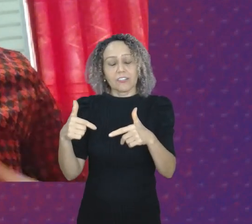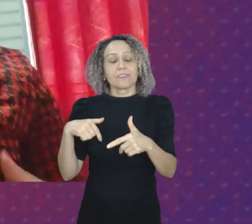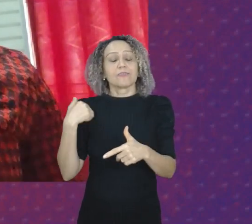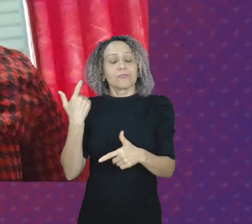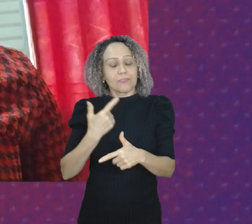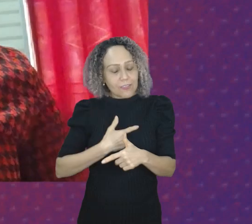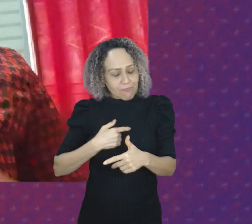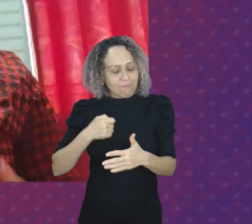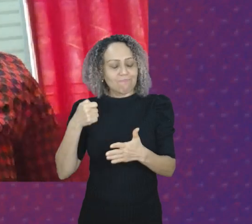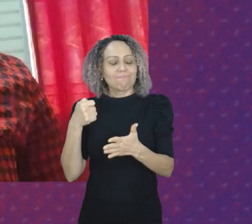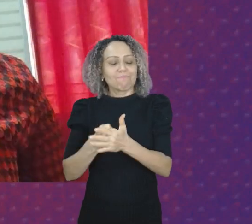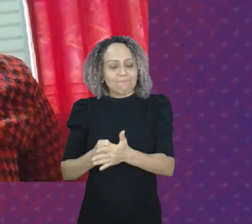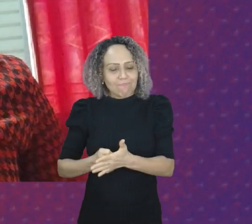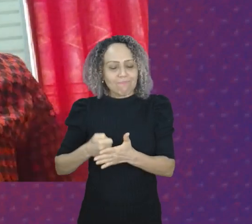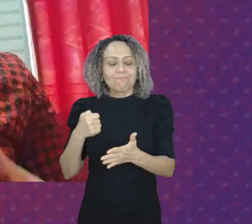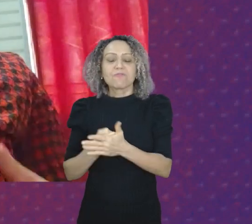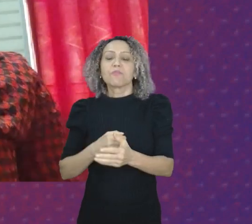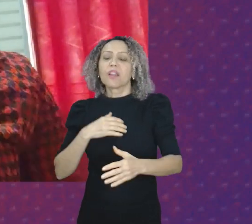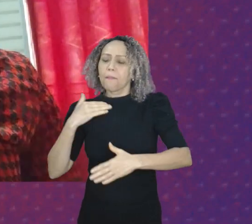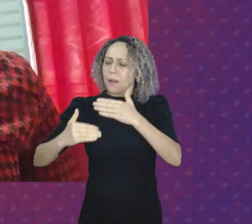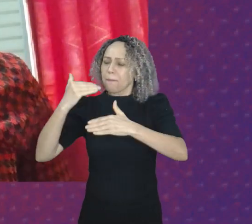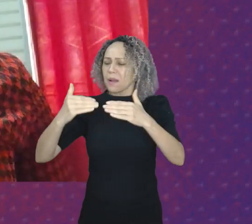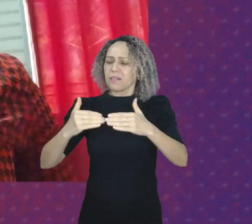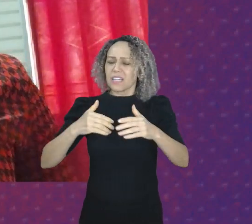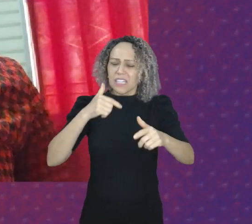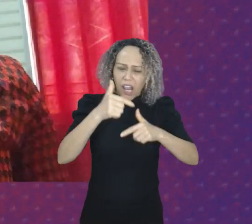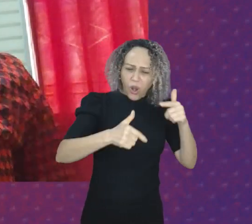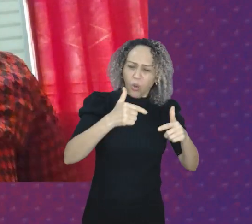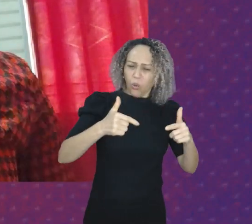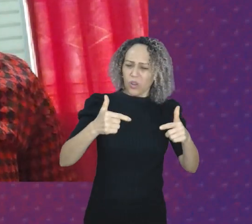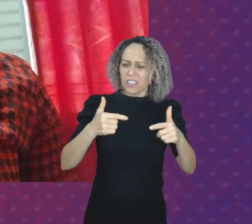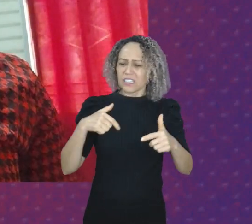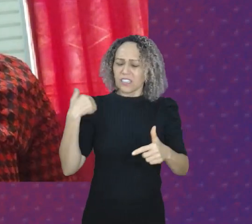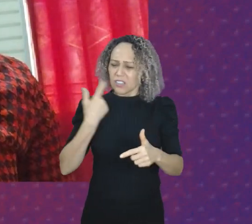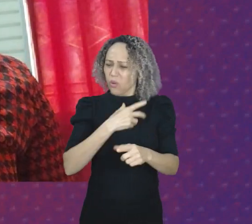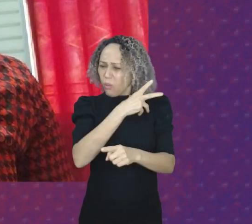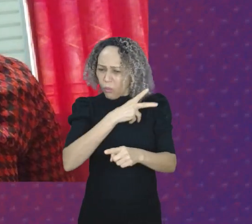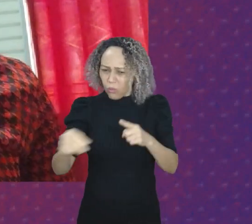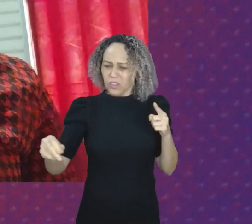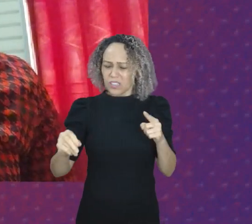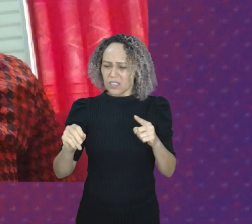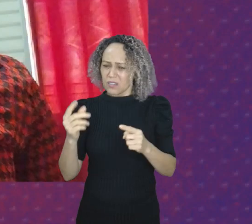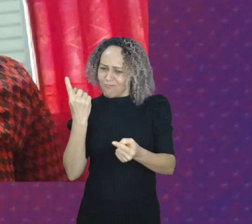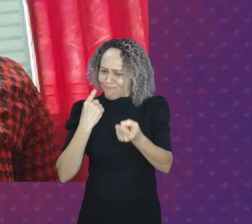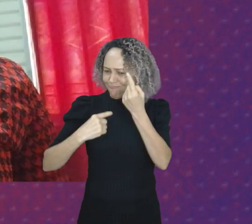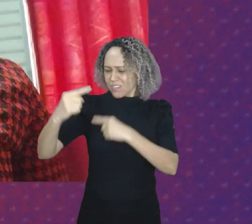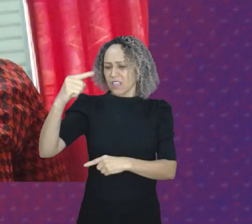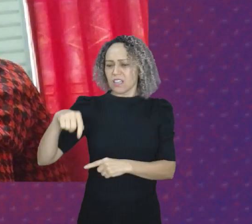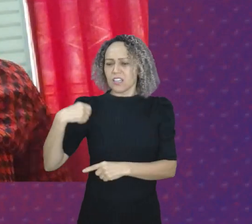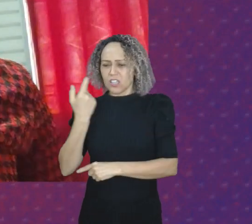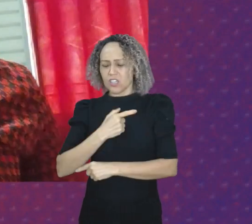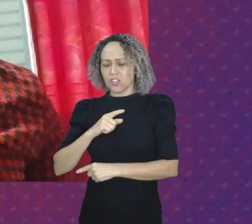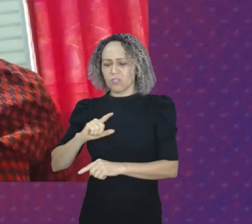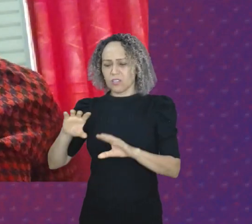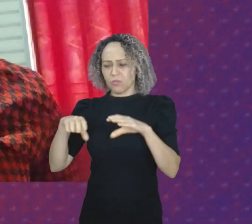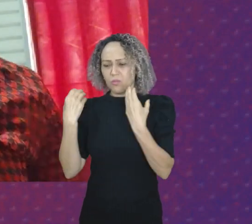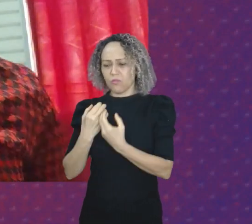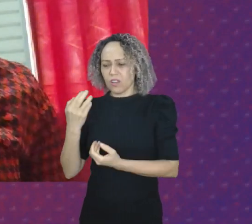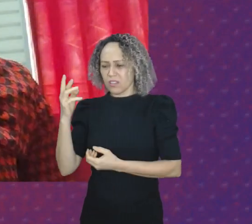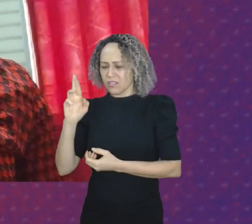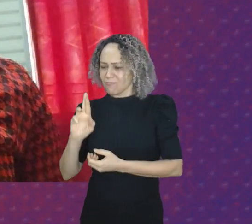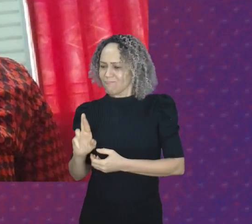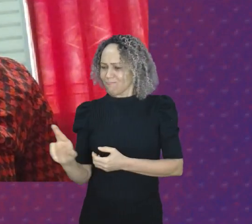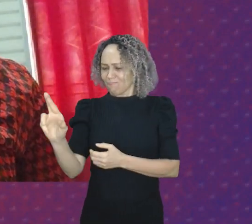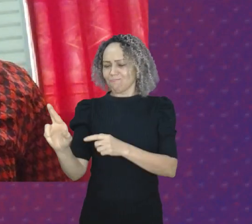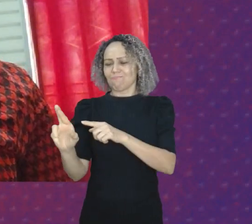a promover essas forças, essas lutas, para que a gente possa dar essa voz para a nossa população. Então, se a gente